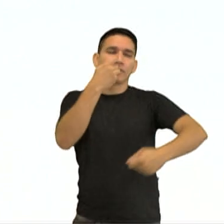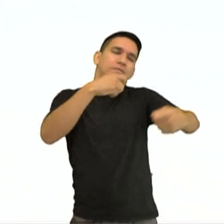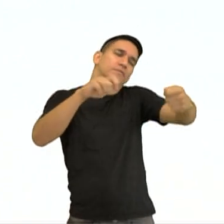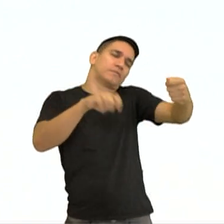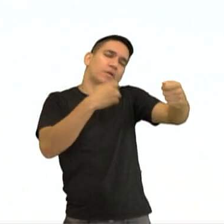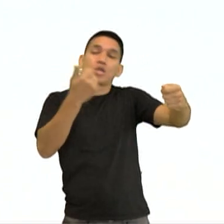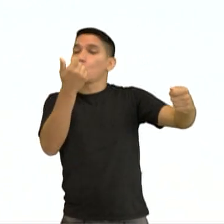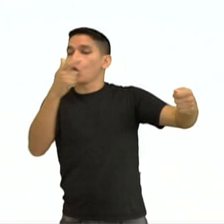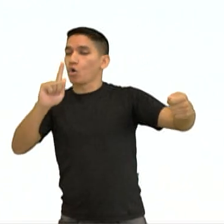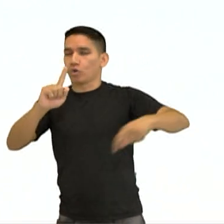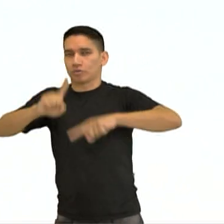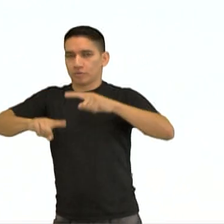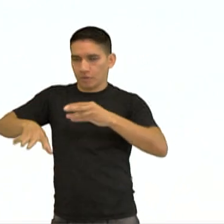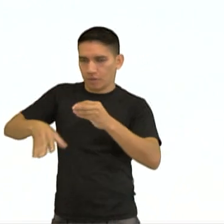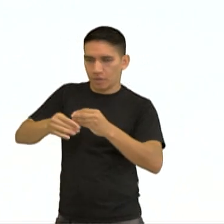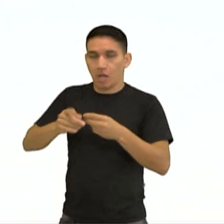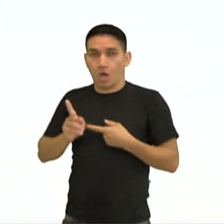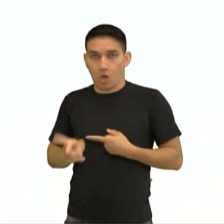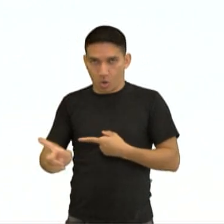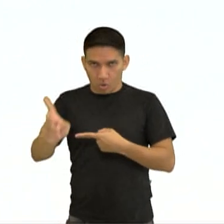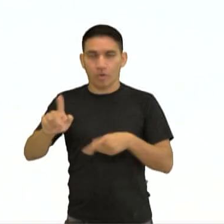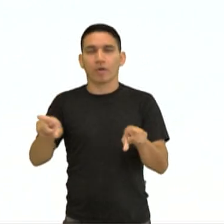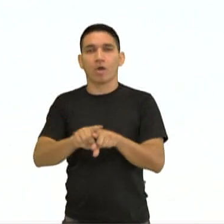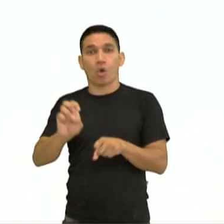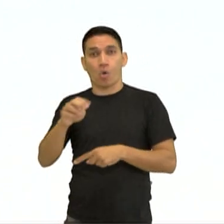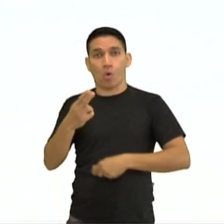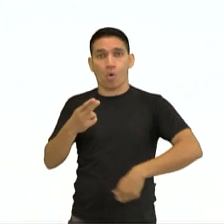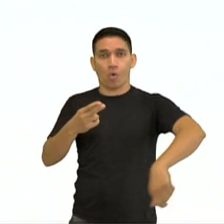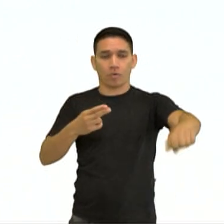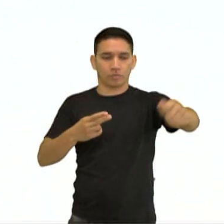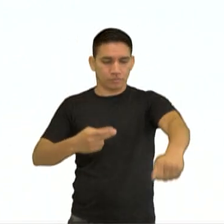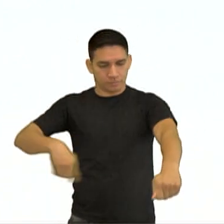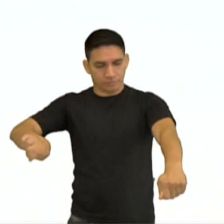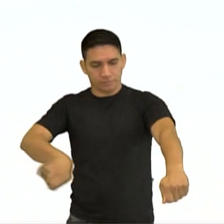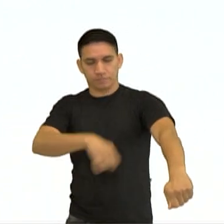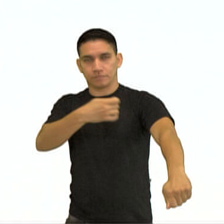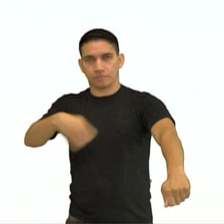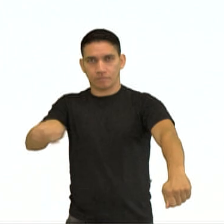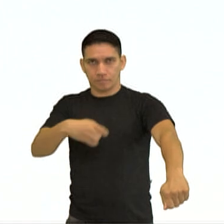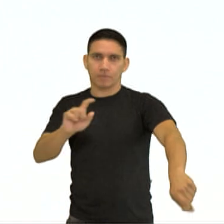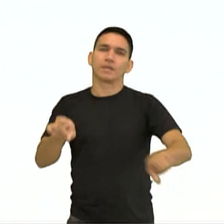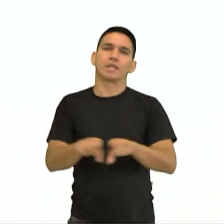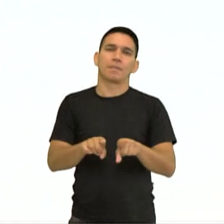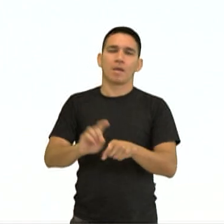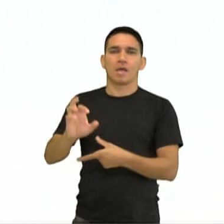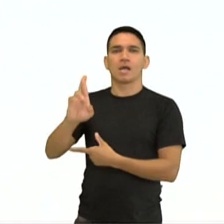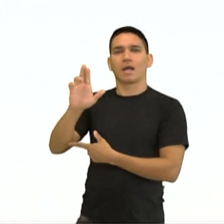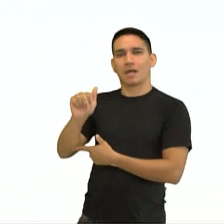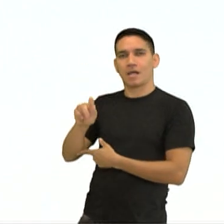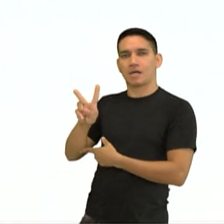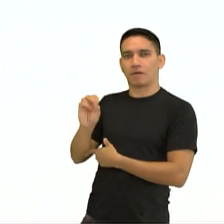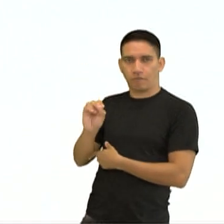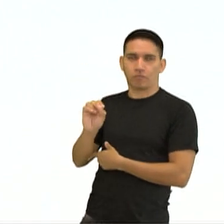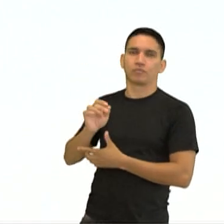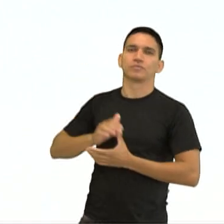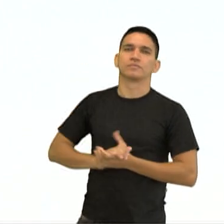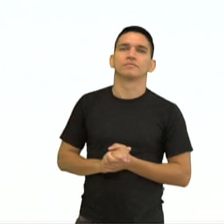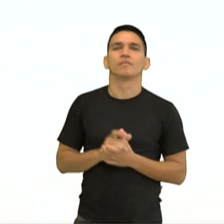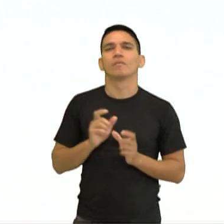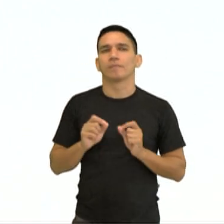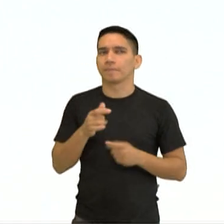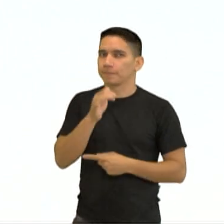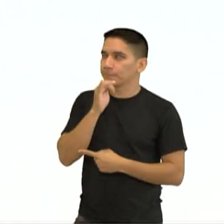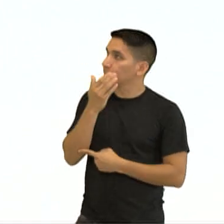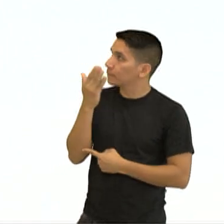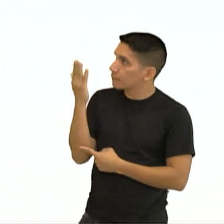contínuo, ou um violoncelo e um cravo. Né? Por exemplo, um violoncelo e um cravo, tá?